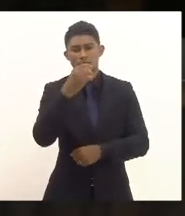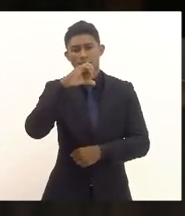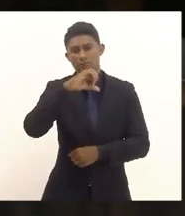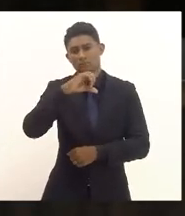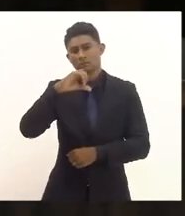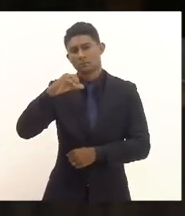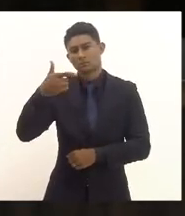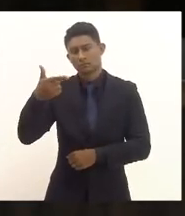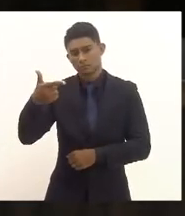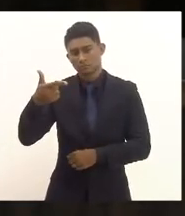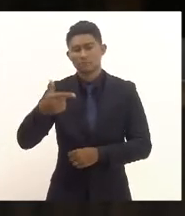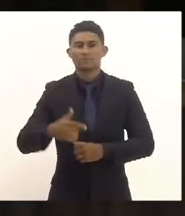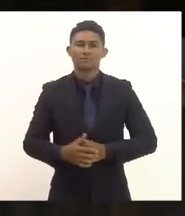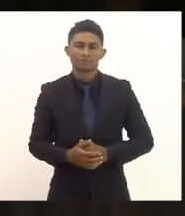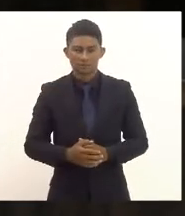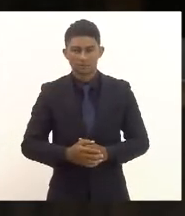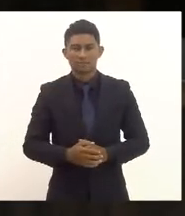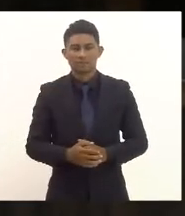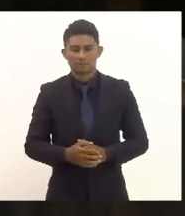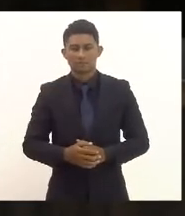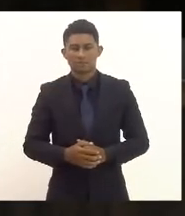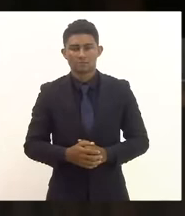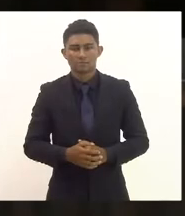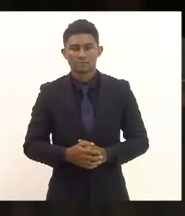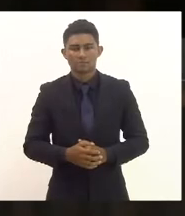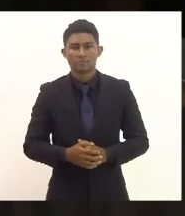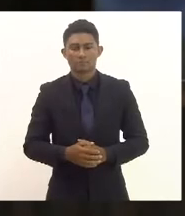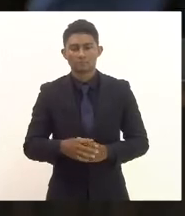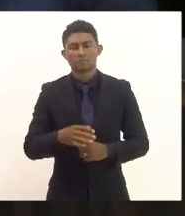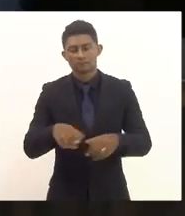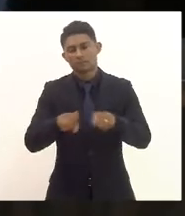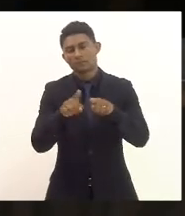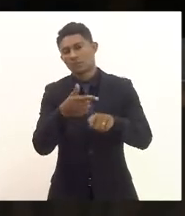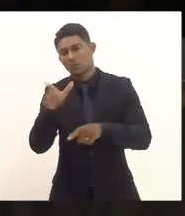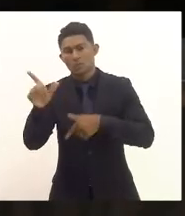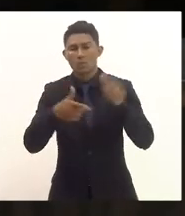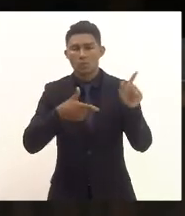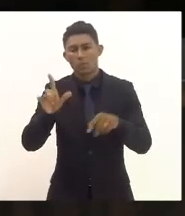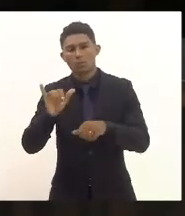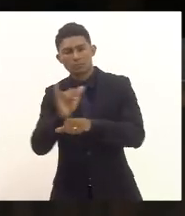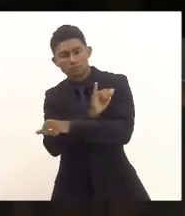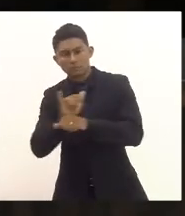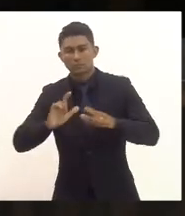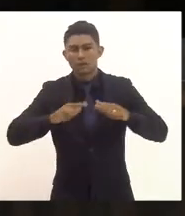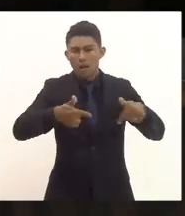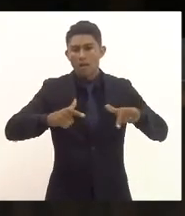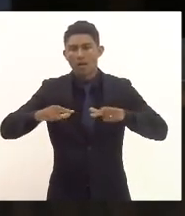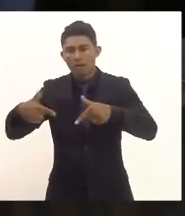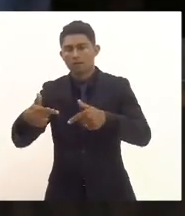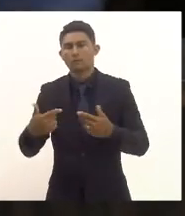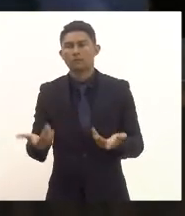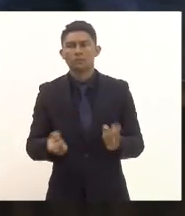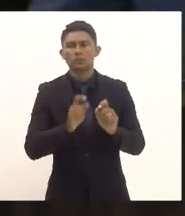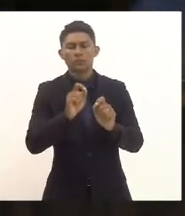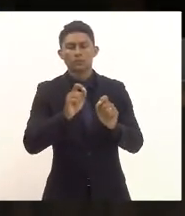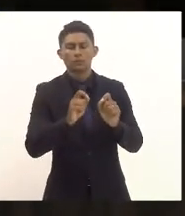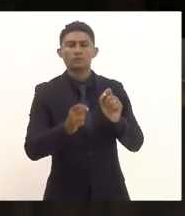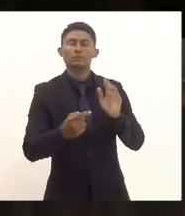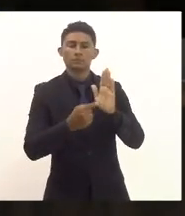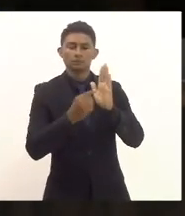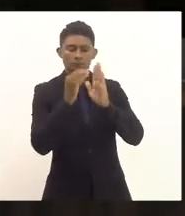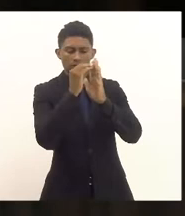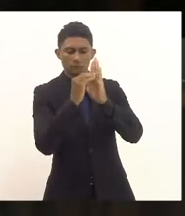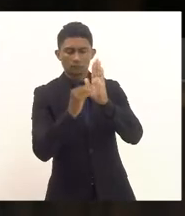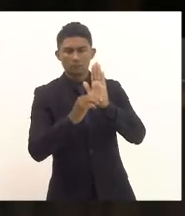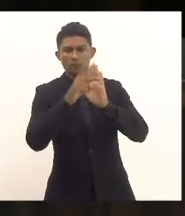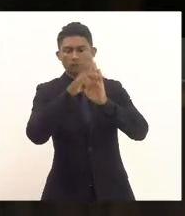1992 dá outras providências para incluir no rol dos abrangidos da área de